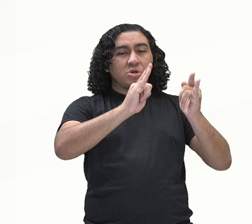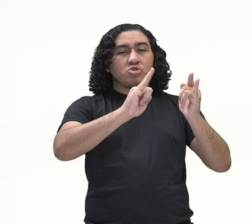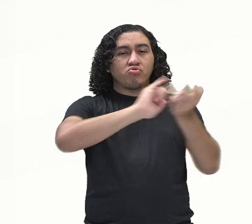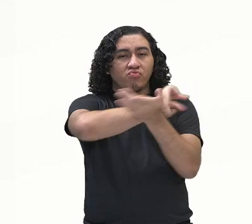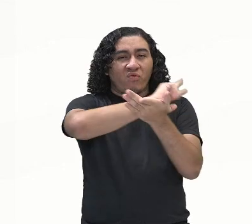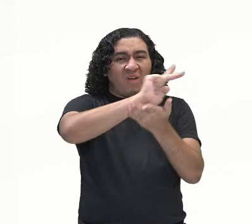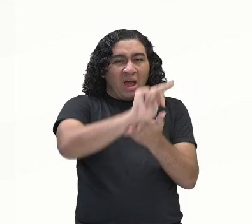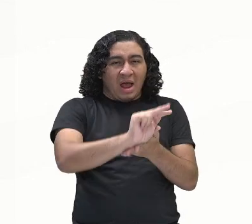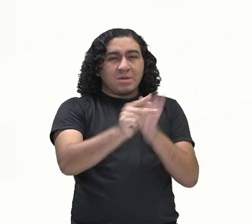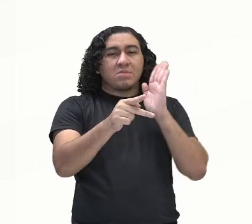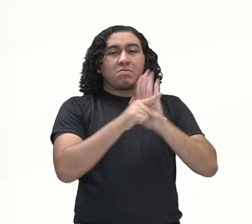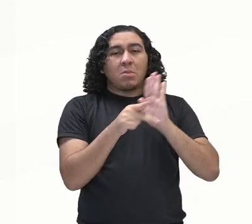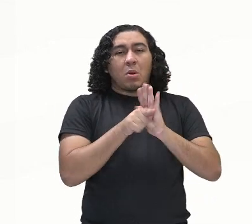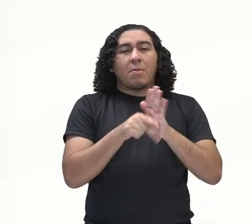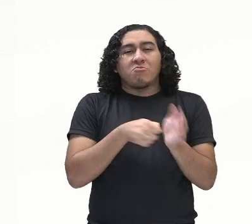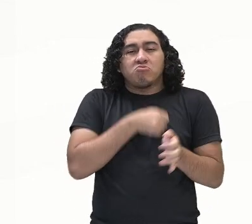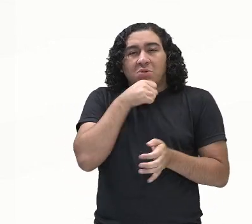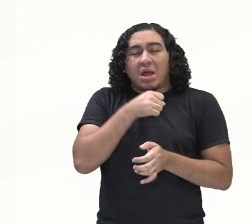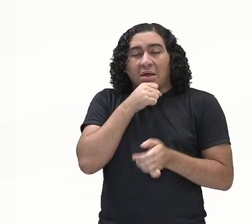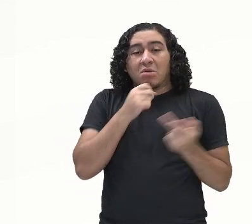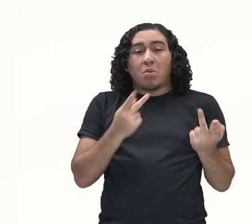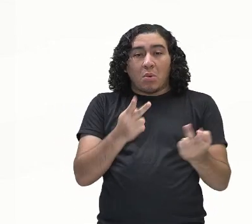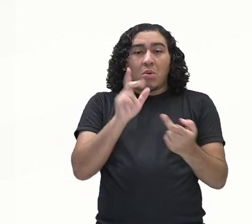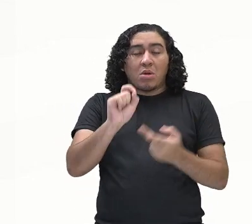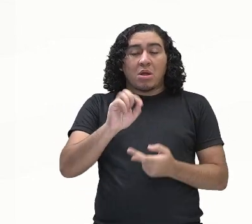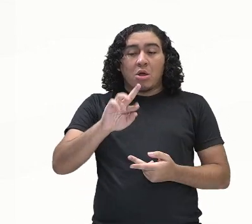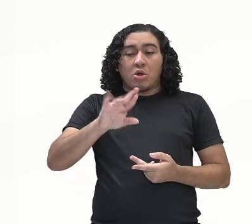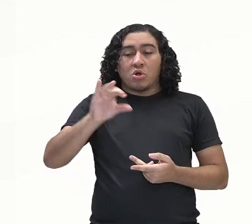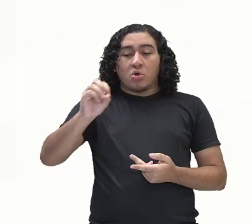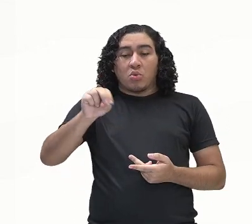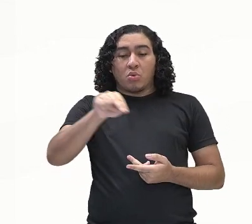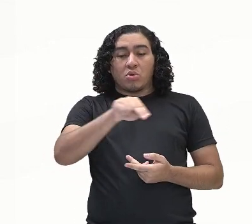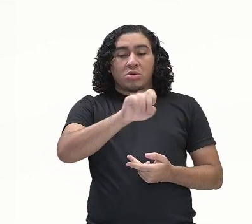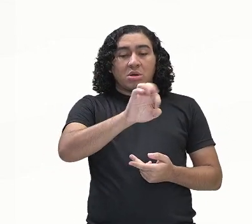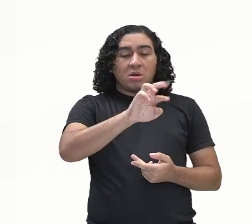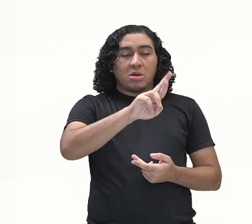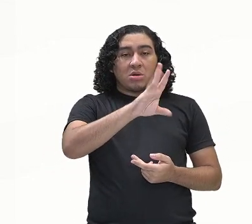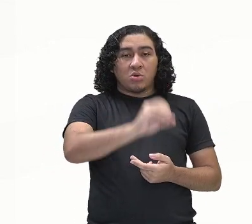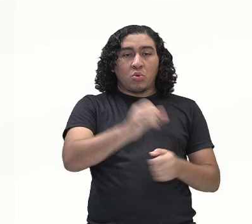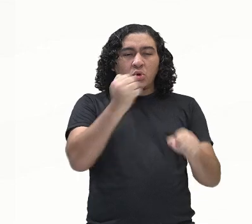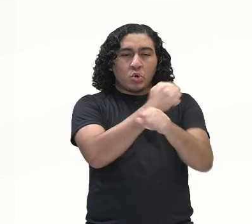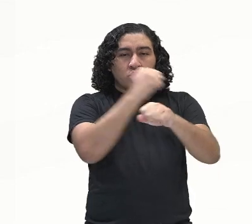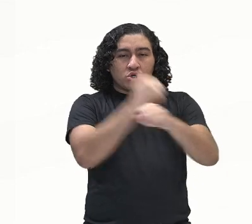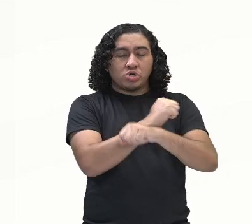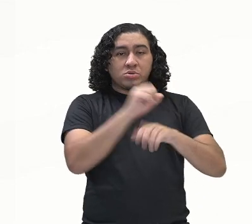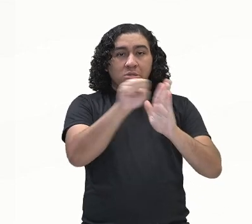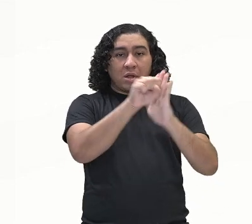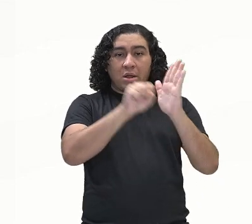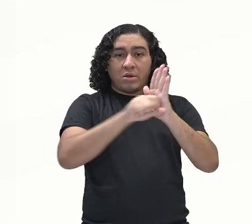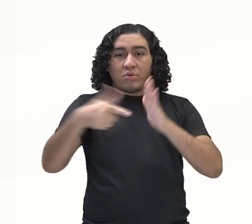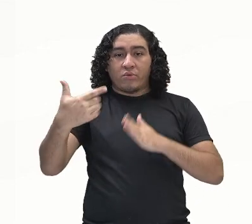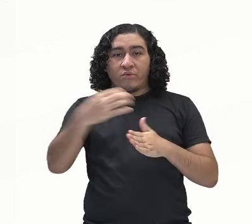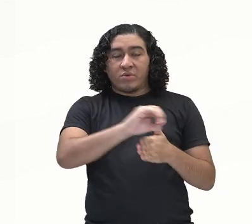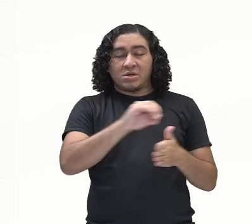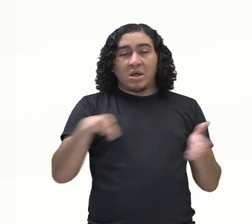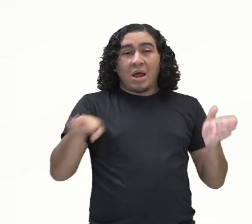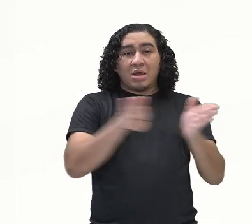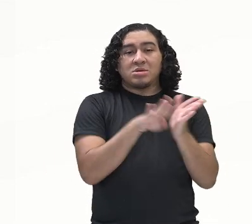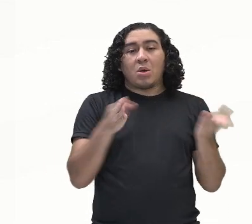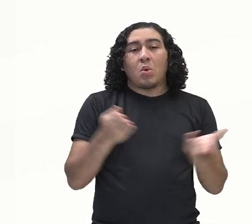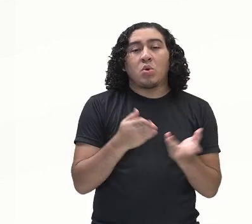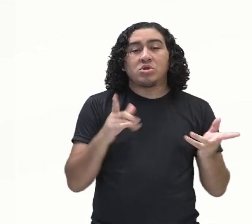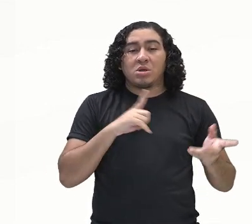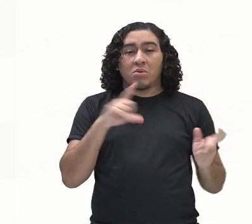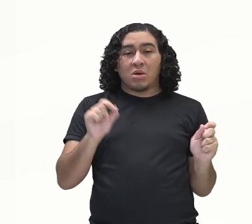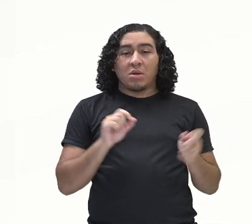prédios arquitetônicos, como é o caso do Palácio Rio Negro, que foi erguido aí no século XX e serviu de moradia